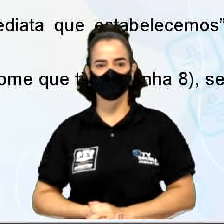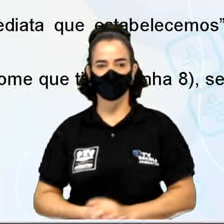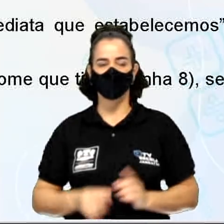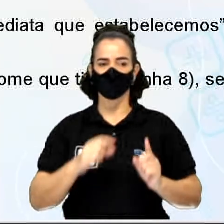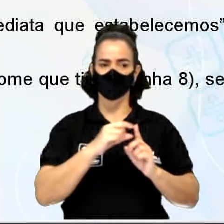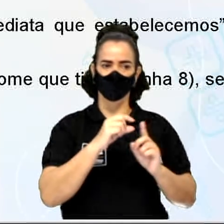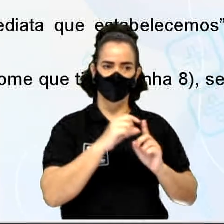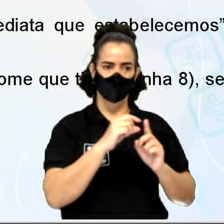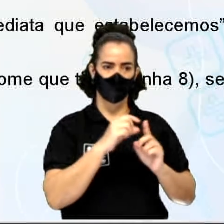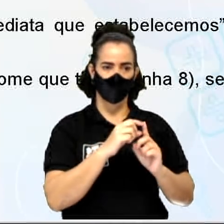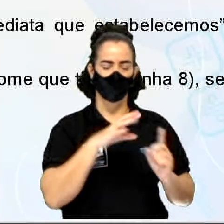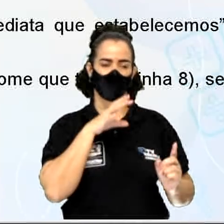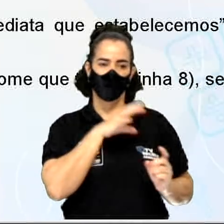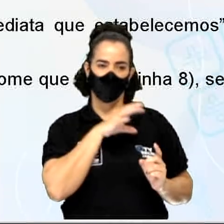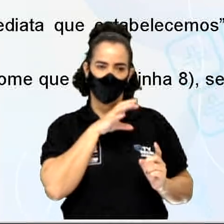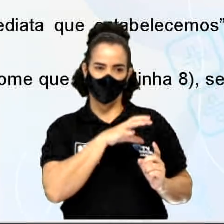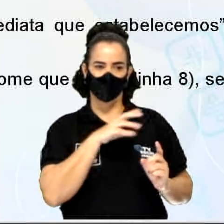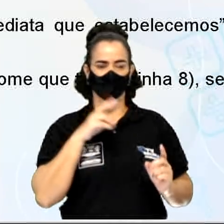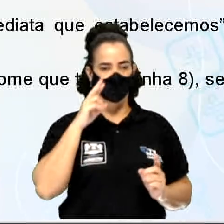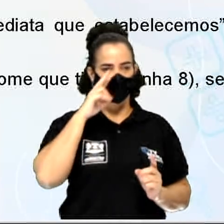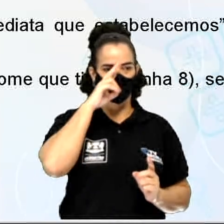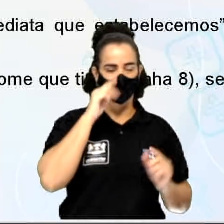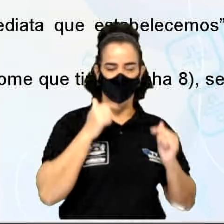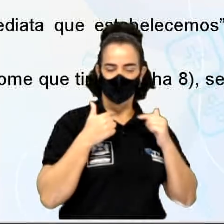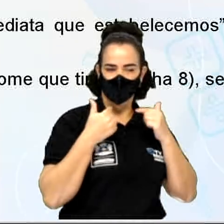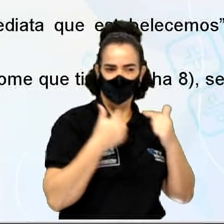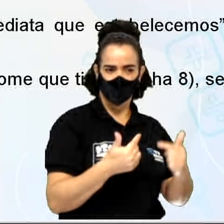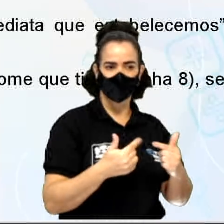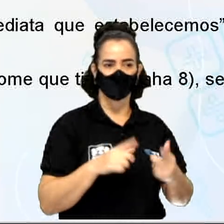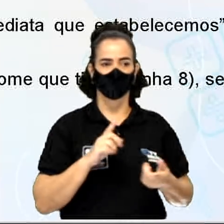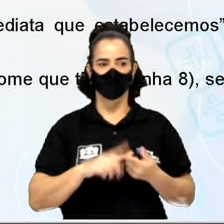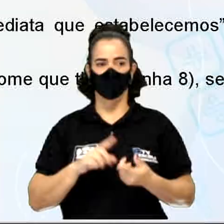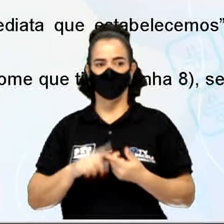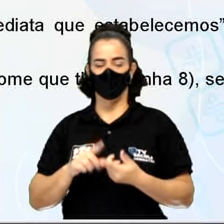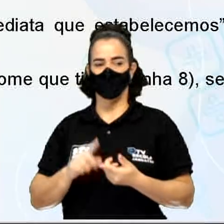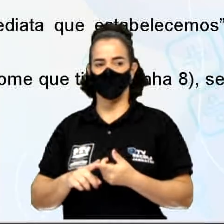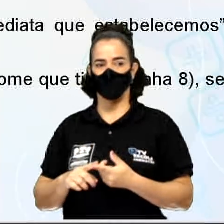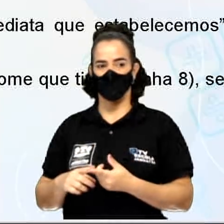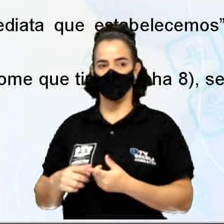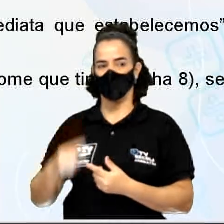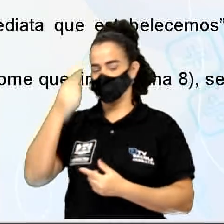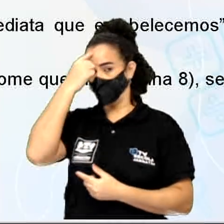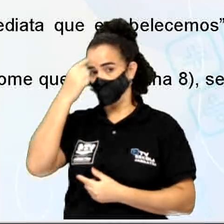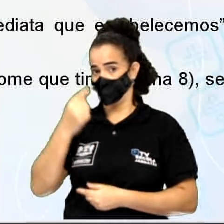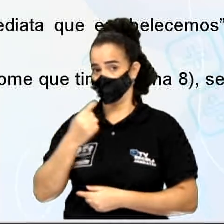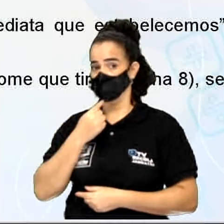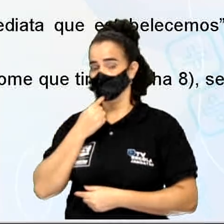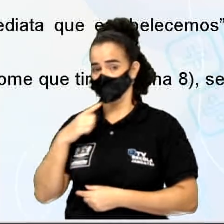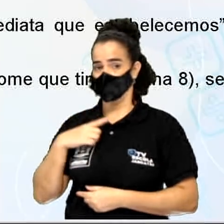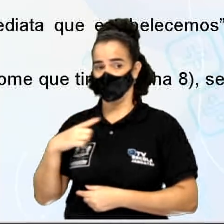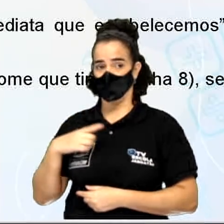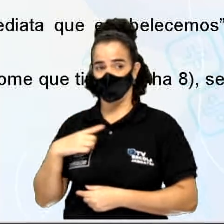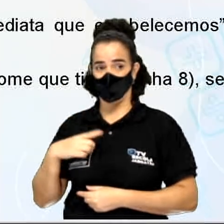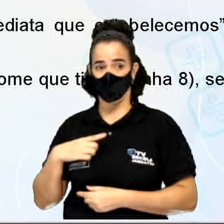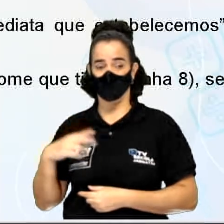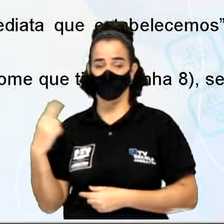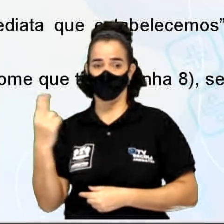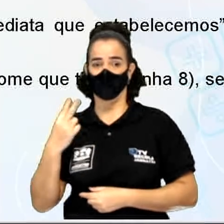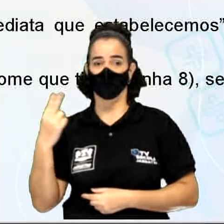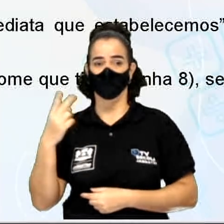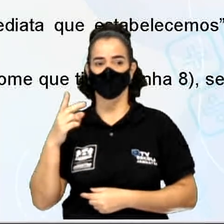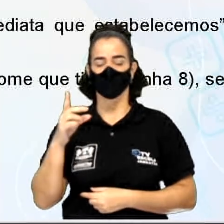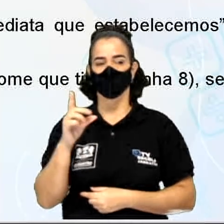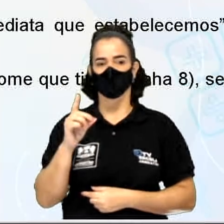força e persistência, na linha 5, e nesga de caráter, na linha 15, têm valor denotativo.